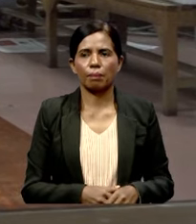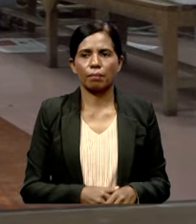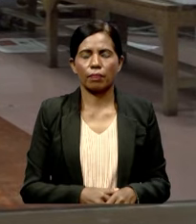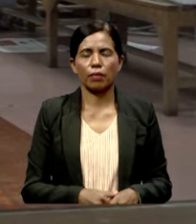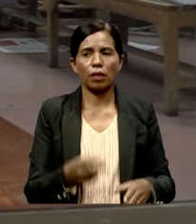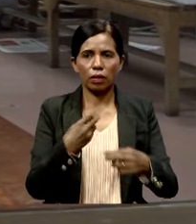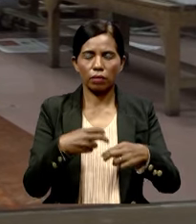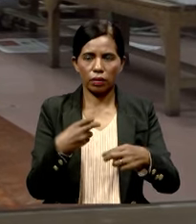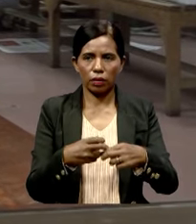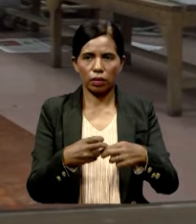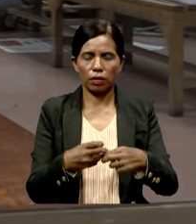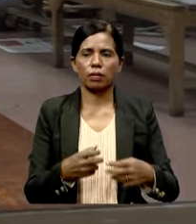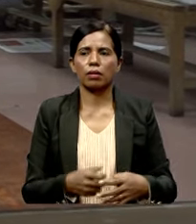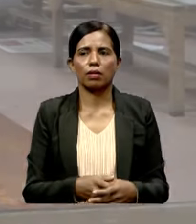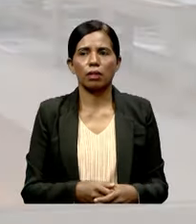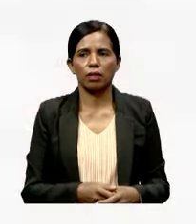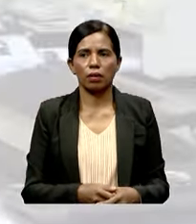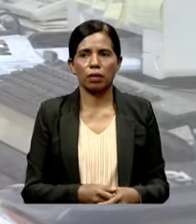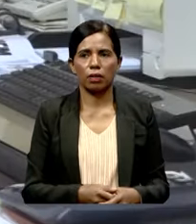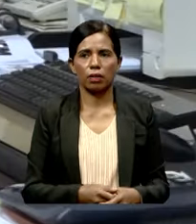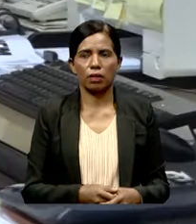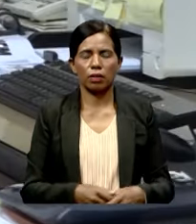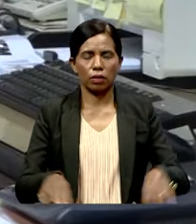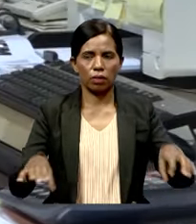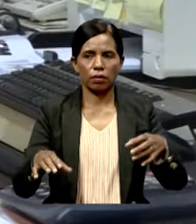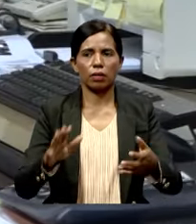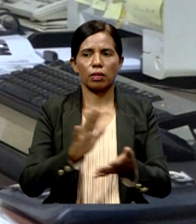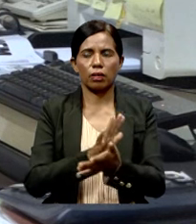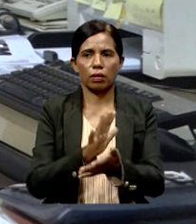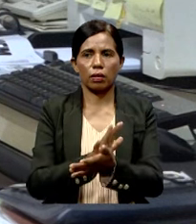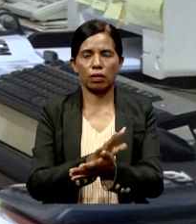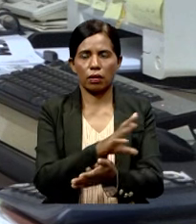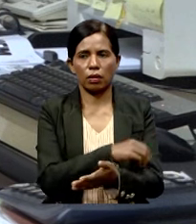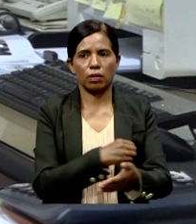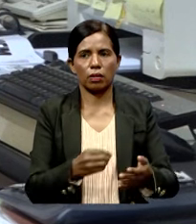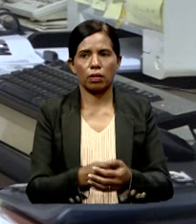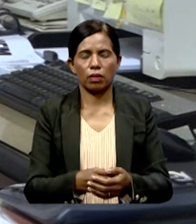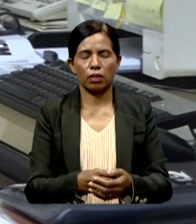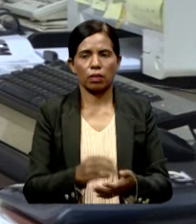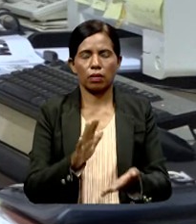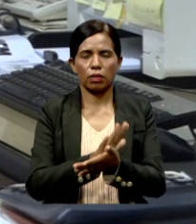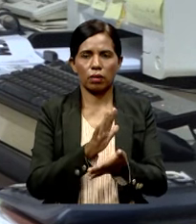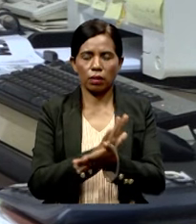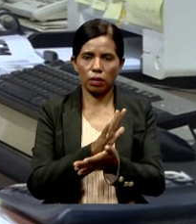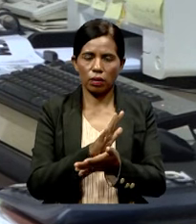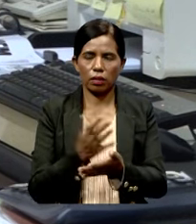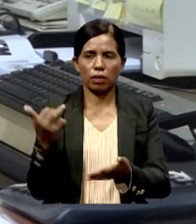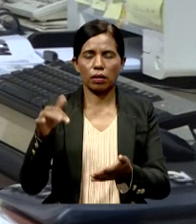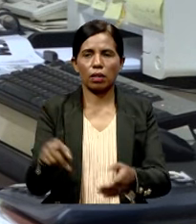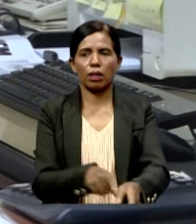tamba. Máquina se não trabalha, suratão se não para. Sultância né para sira bele clio